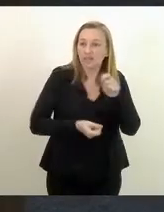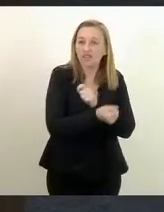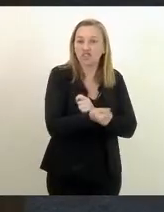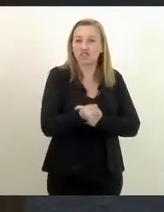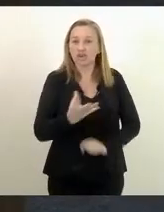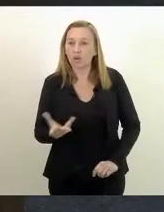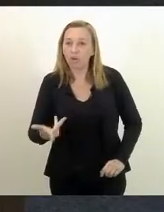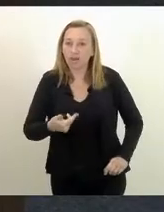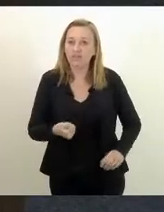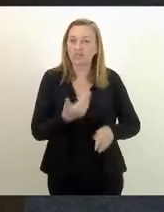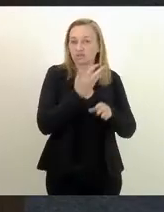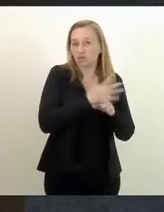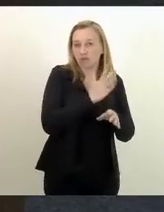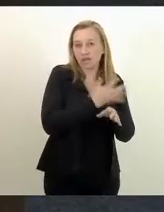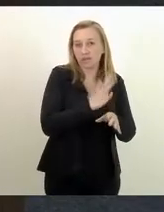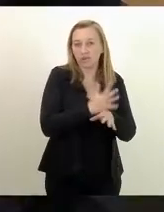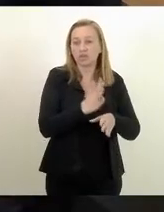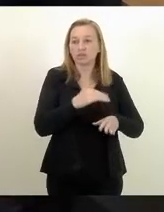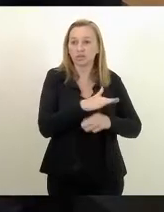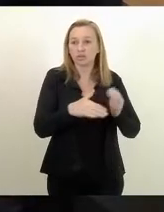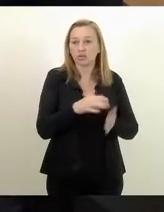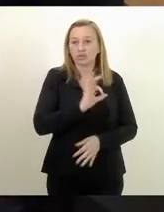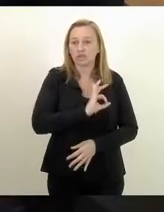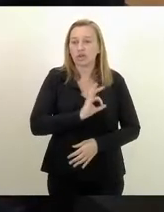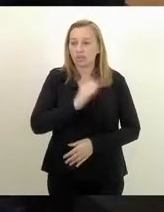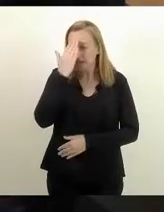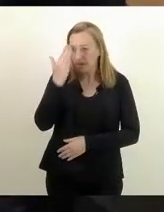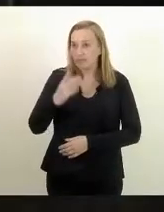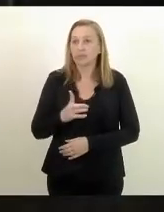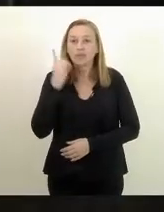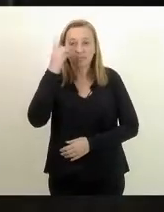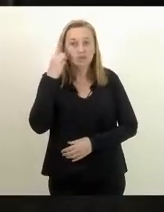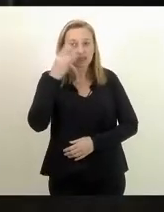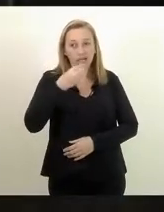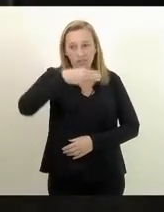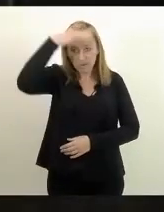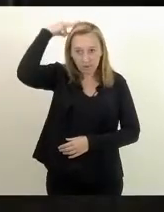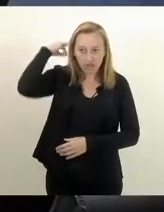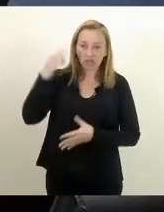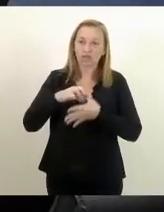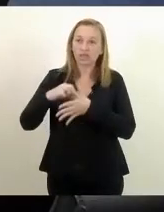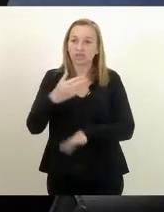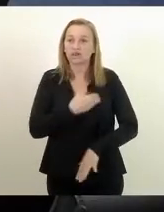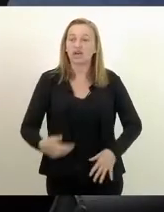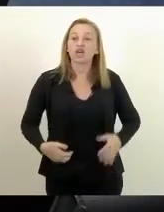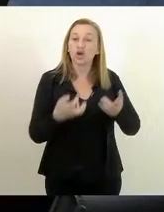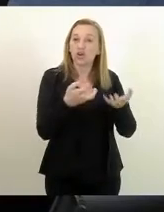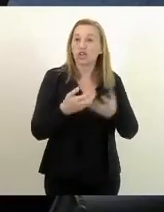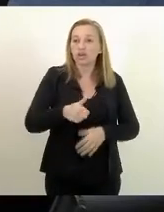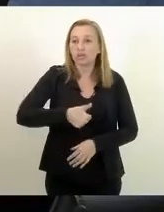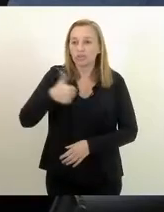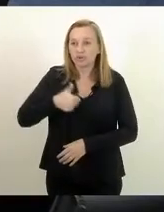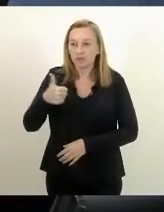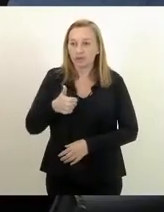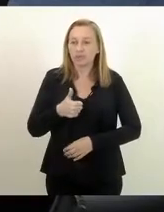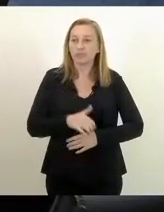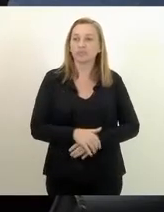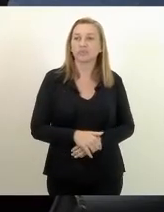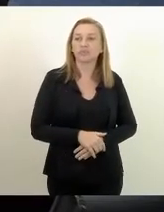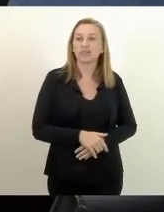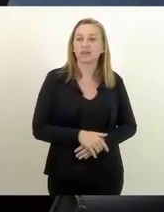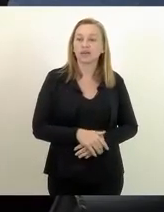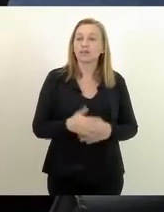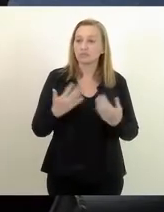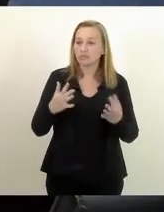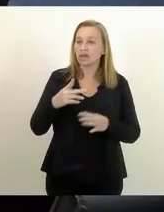qualificação e no treinamento. Obrigada. Deputado Márcio Pacheco, líder do governo. Eu queria, em primeiro lugar, referendar a palavra da